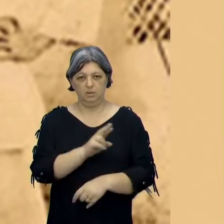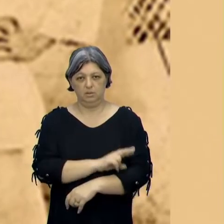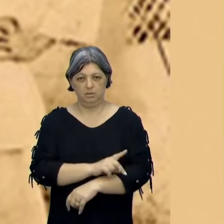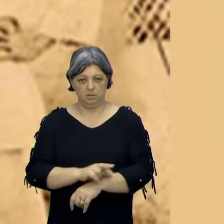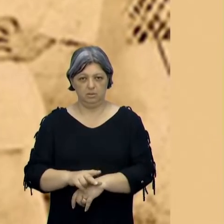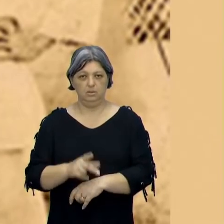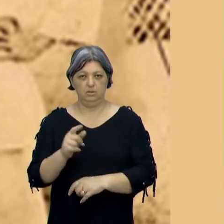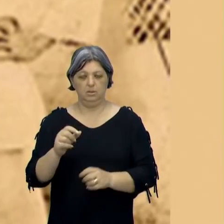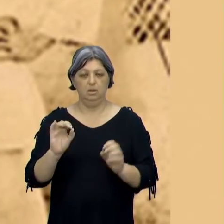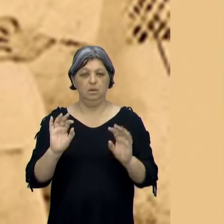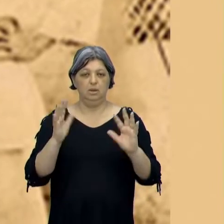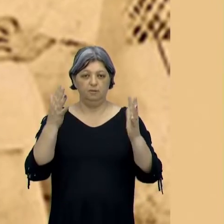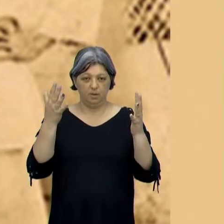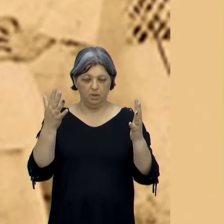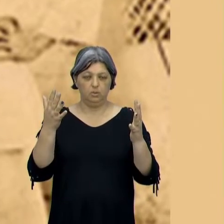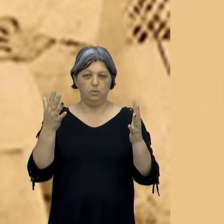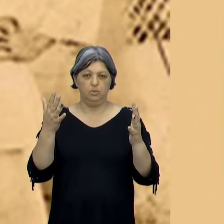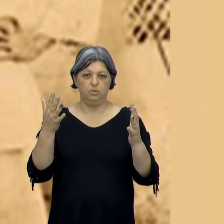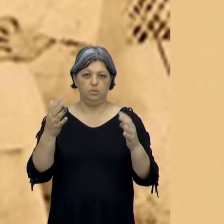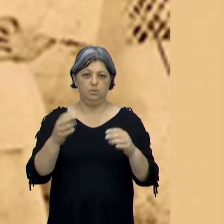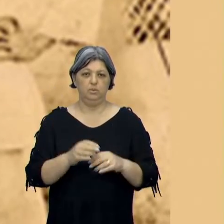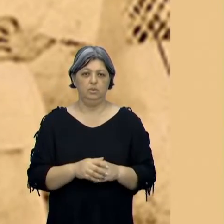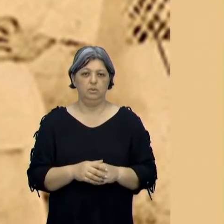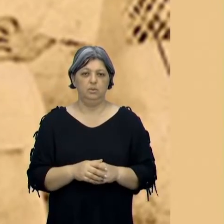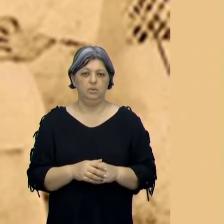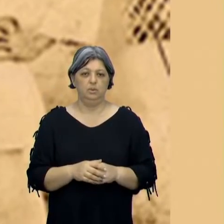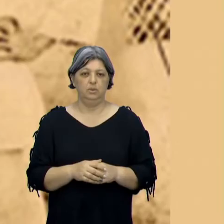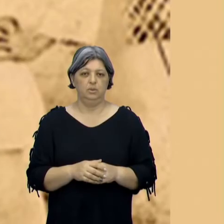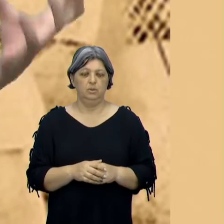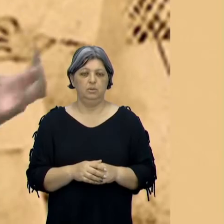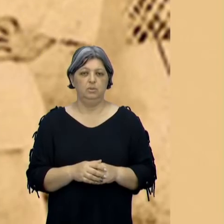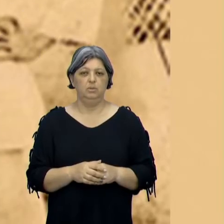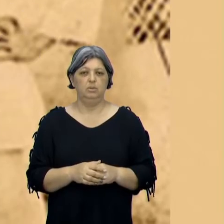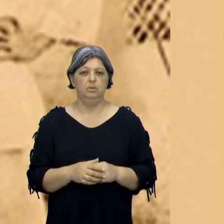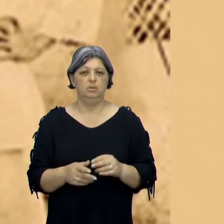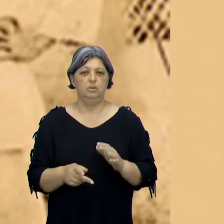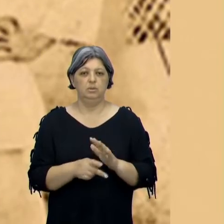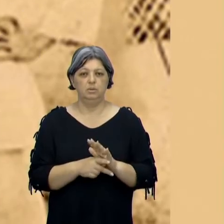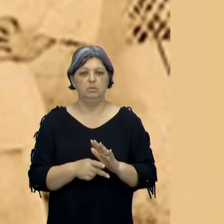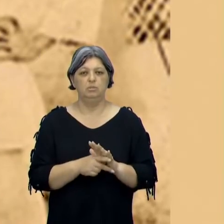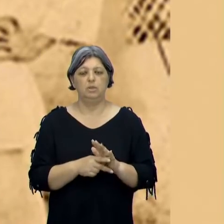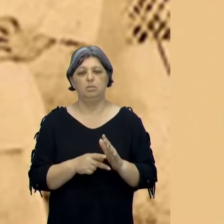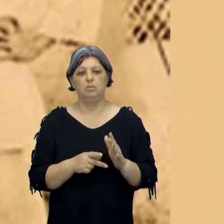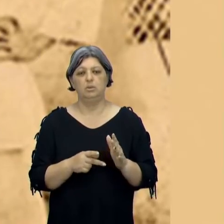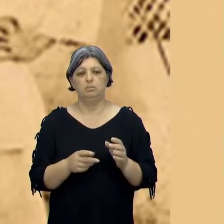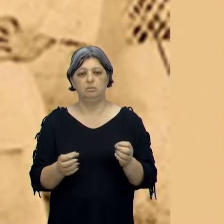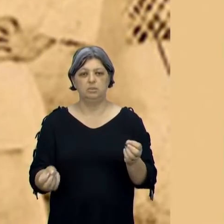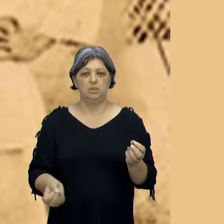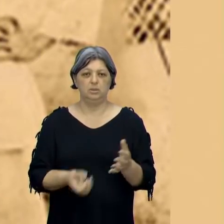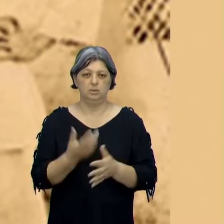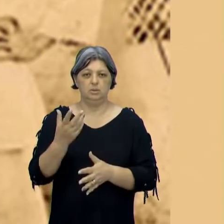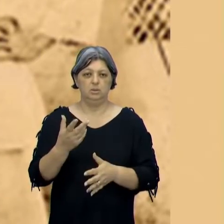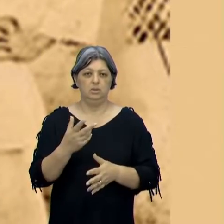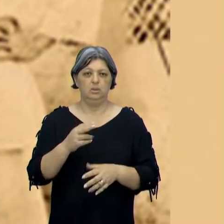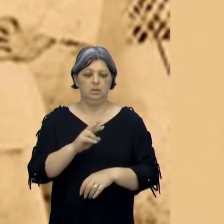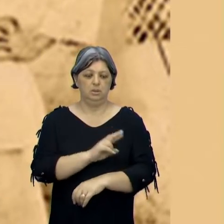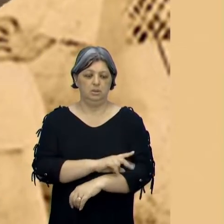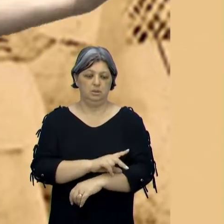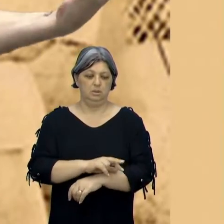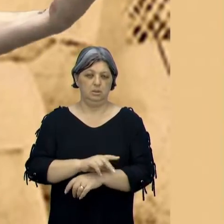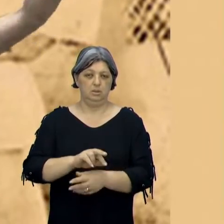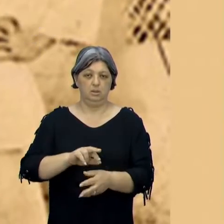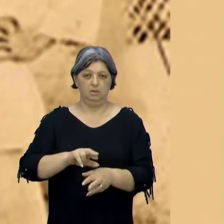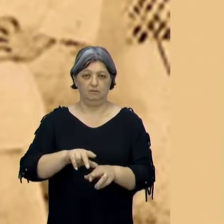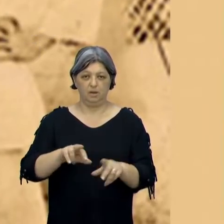ser aí um evento que, no fundo, acaba sendo aí um congraçamento, né, entre essas várias etnias